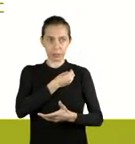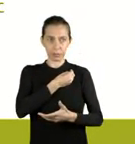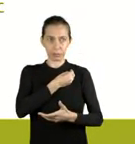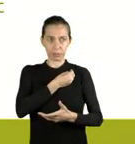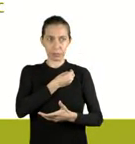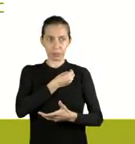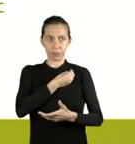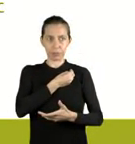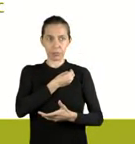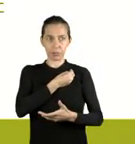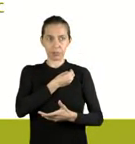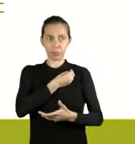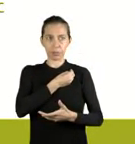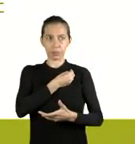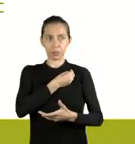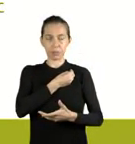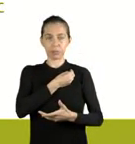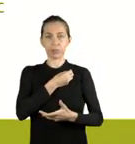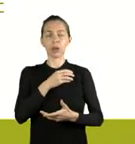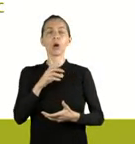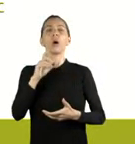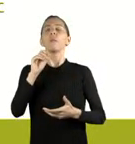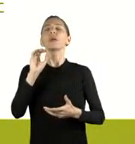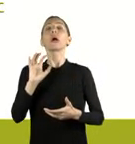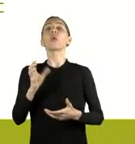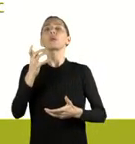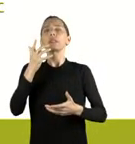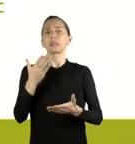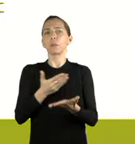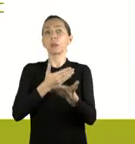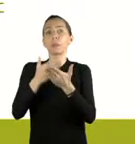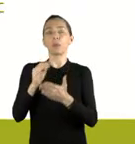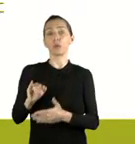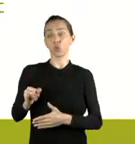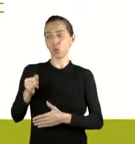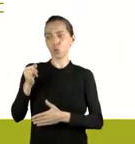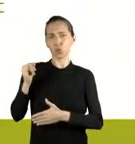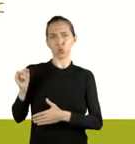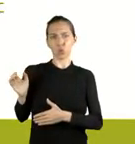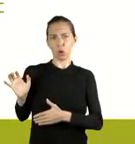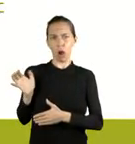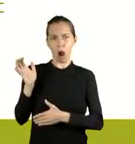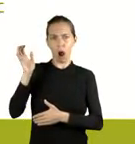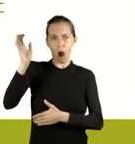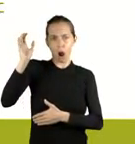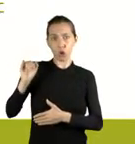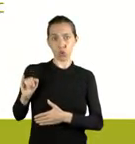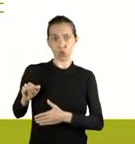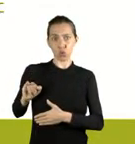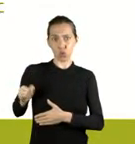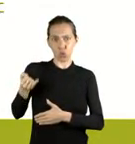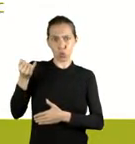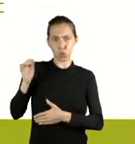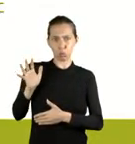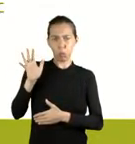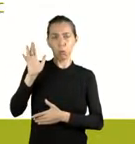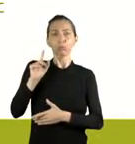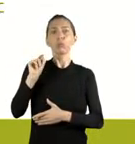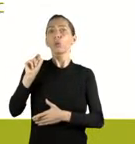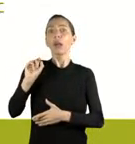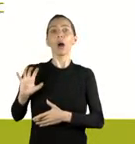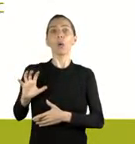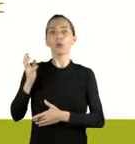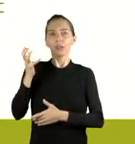O que tem acontecido? Primeiro, um cenário de juros altos. O que isso implica? Isso implica